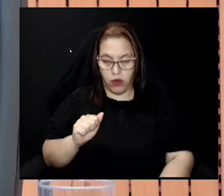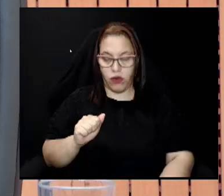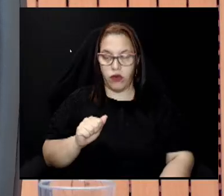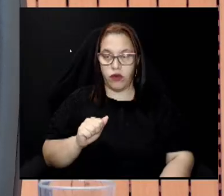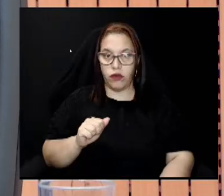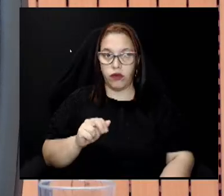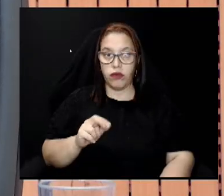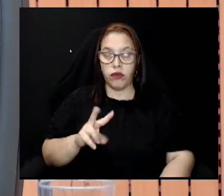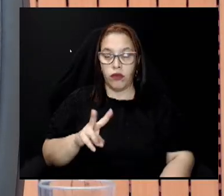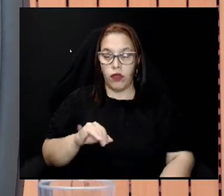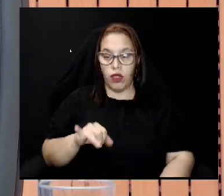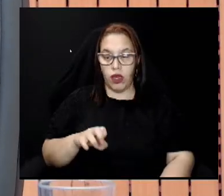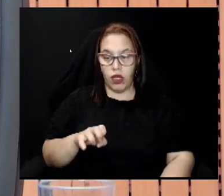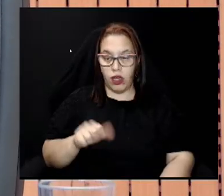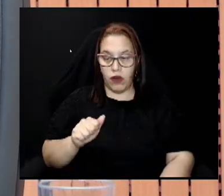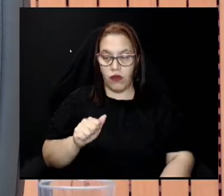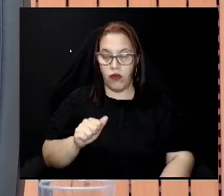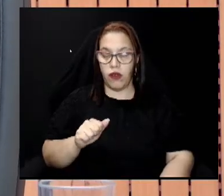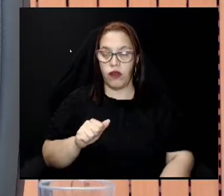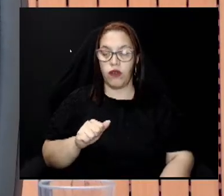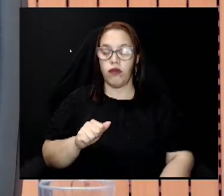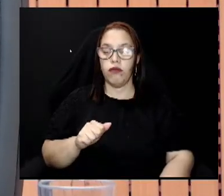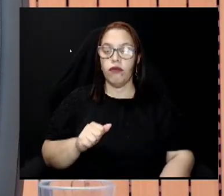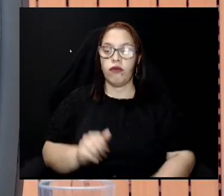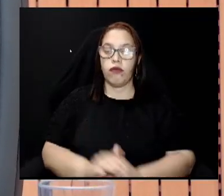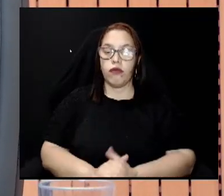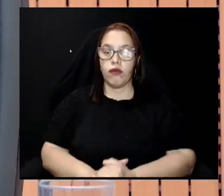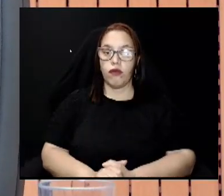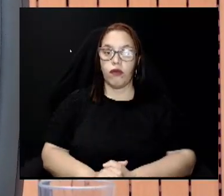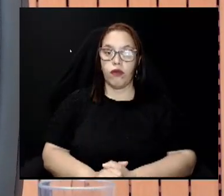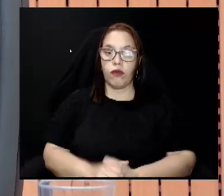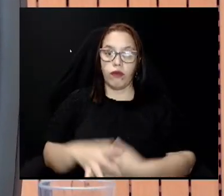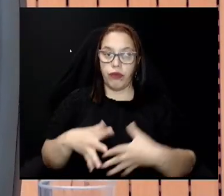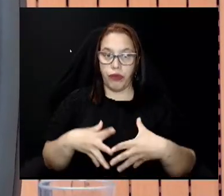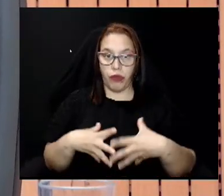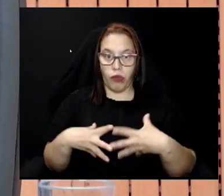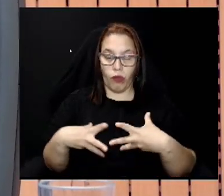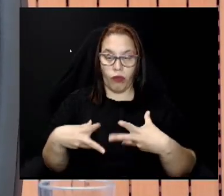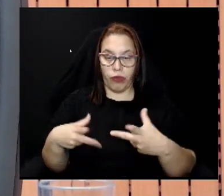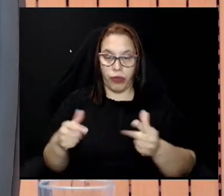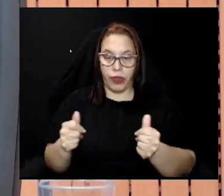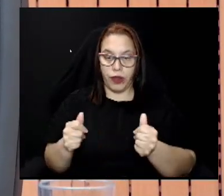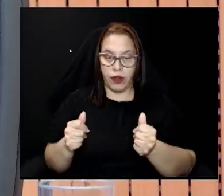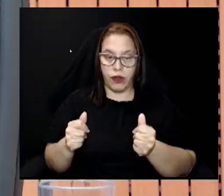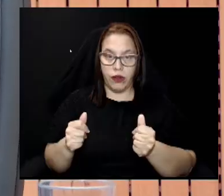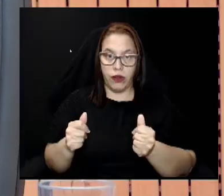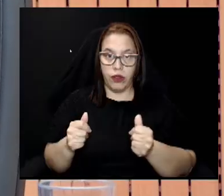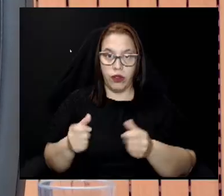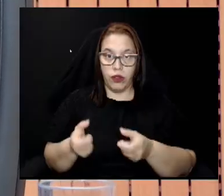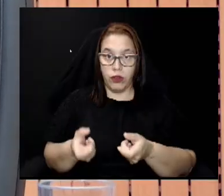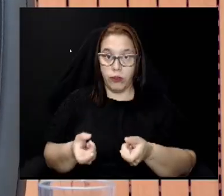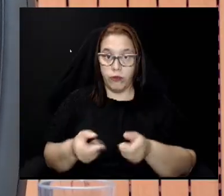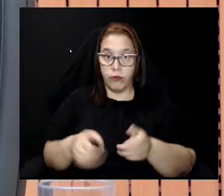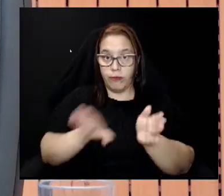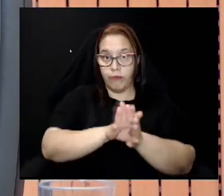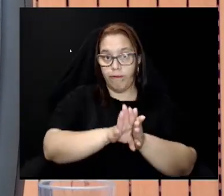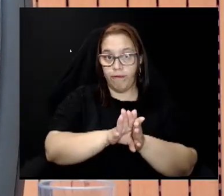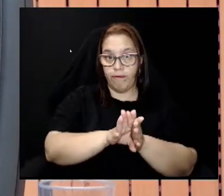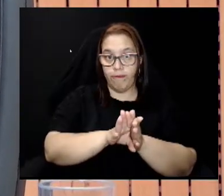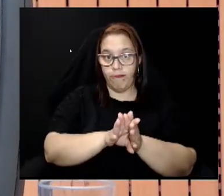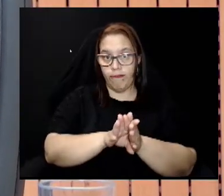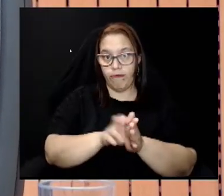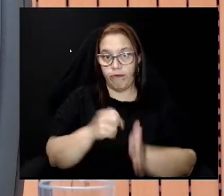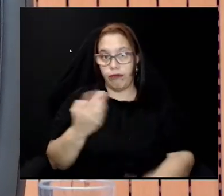externa, ilíaca interna, ou seja, é uma limpeza por dentro para saber se esse tumor já chegou ou não nesses gânglios. Então, mesmo na